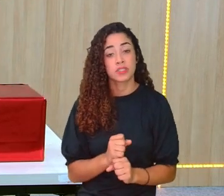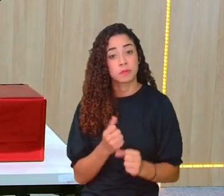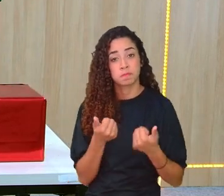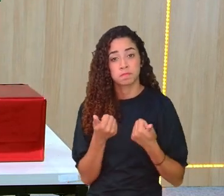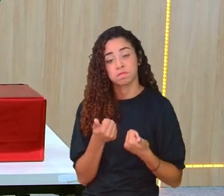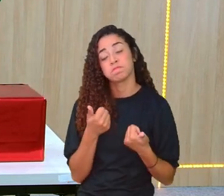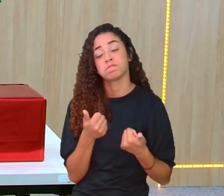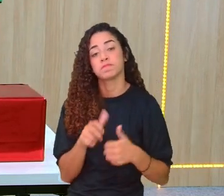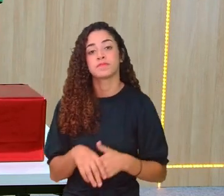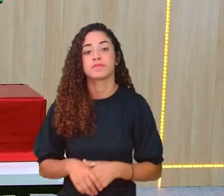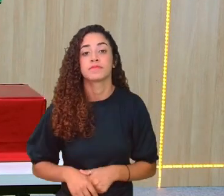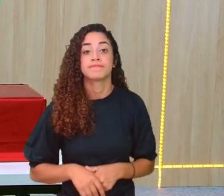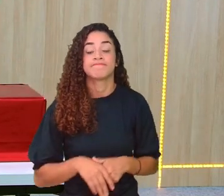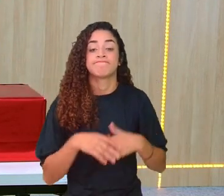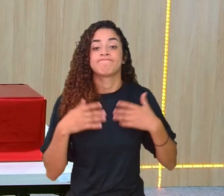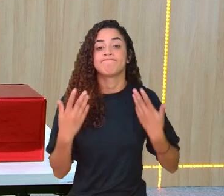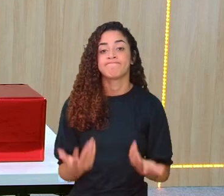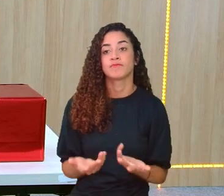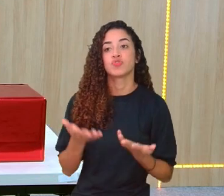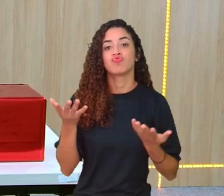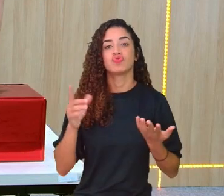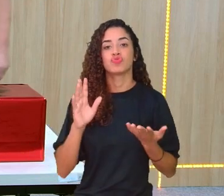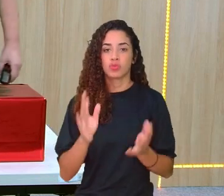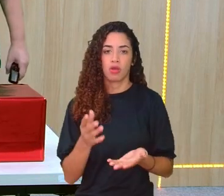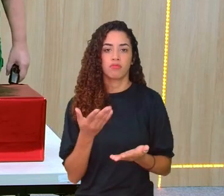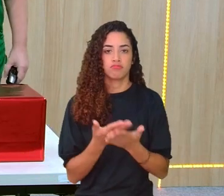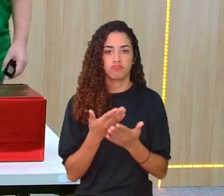problema. Bom, visto isso,